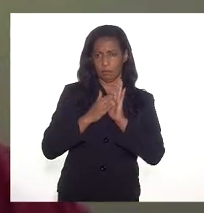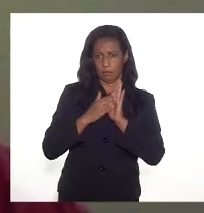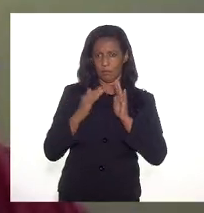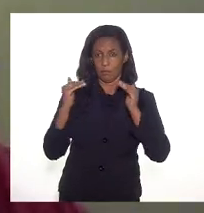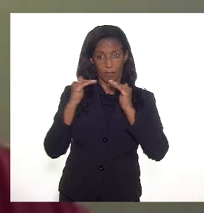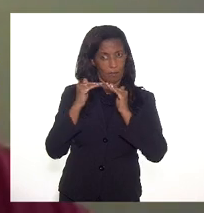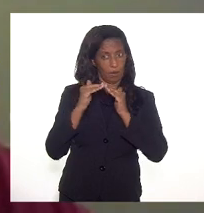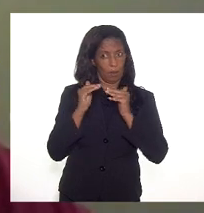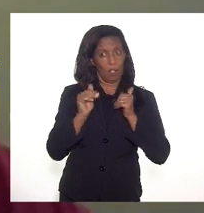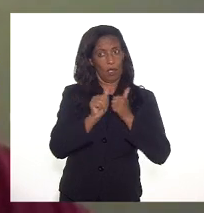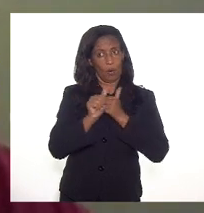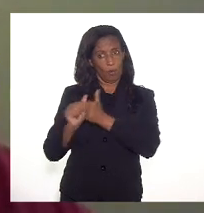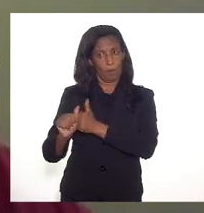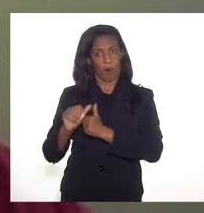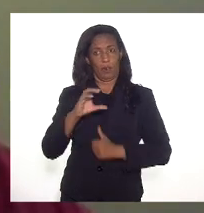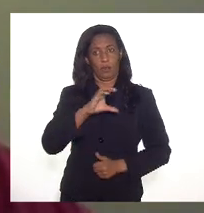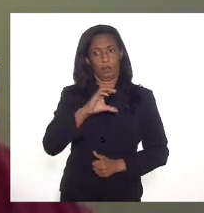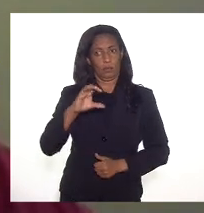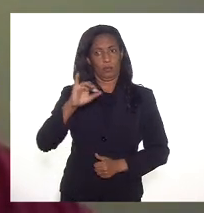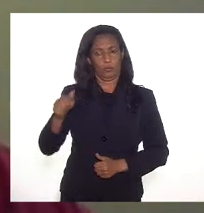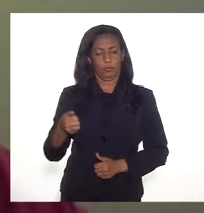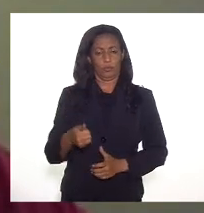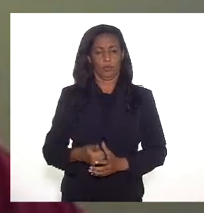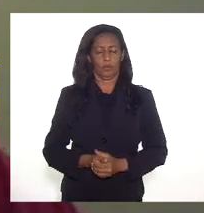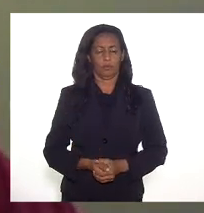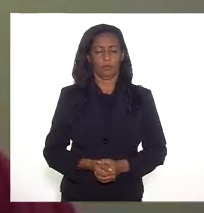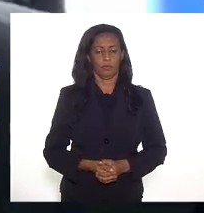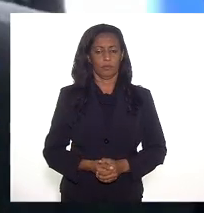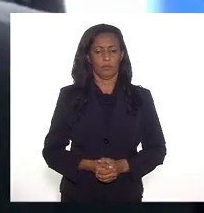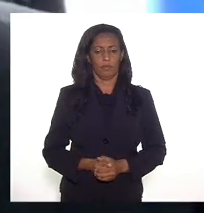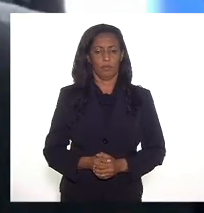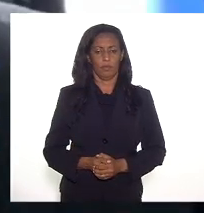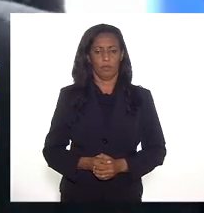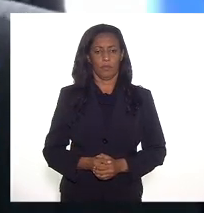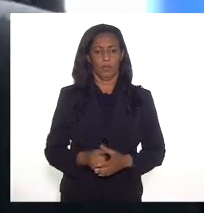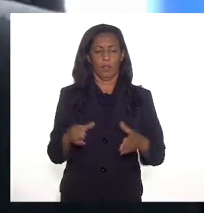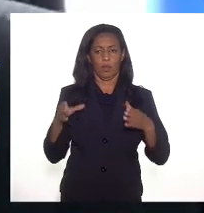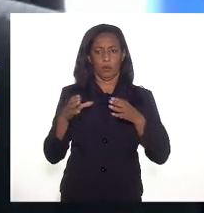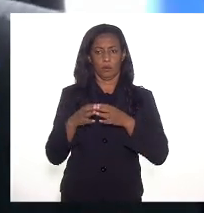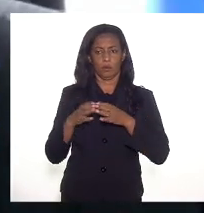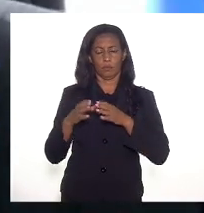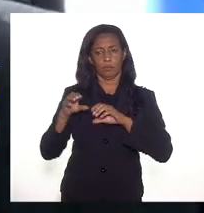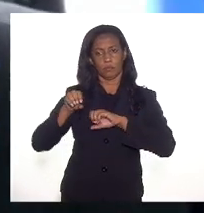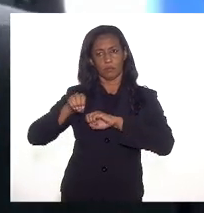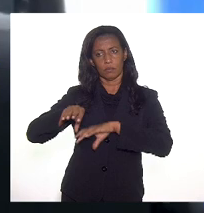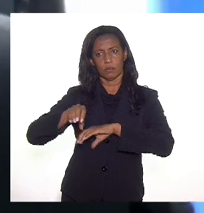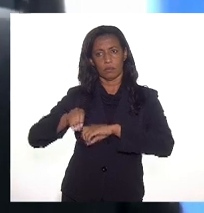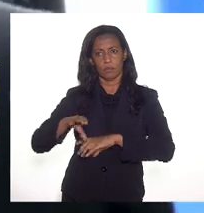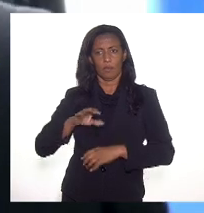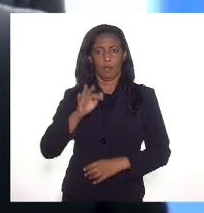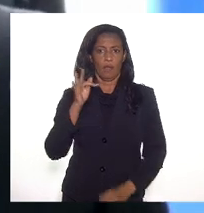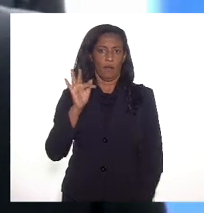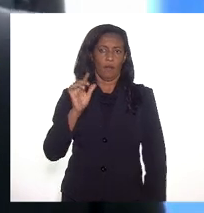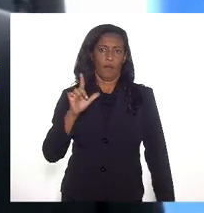favorável acompanhando as emendas da CCJ. Pela Comissão de Educação, deputado Flávio Serafini.